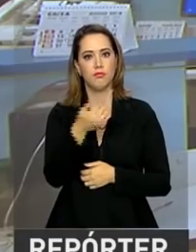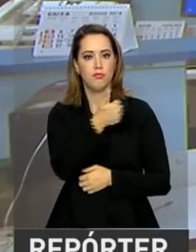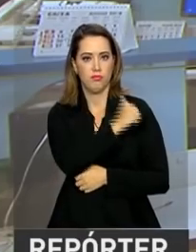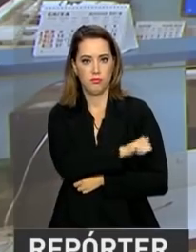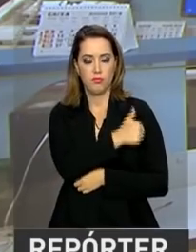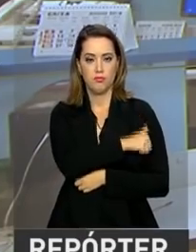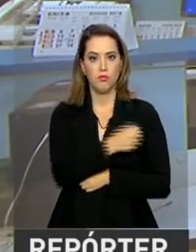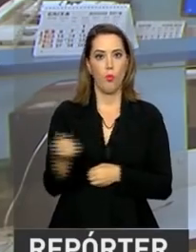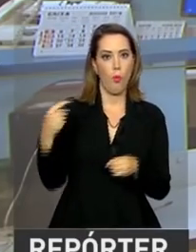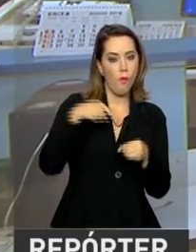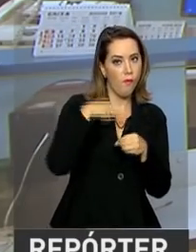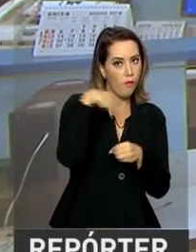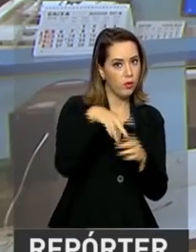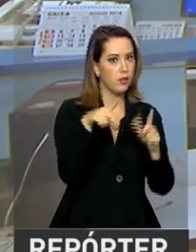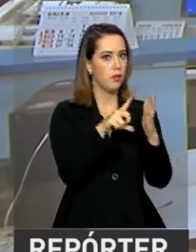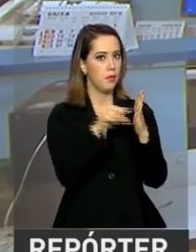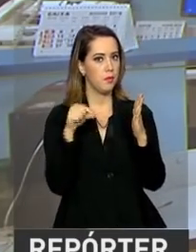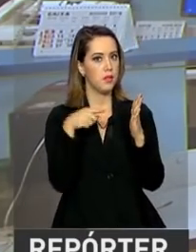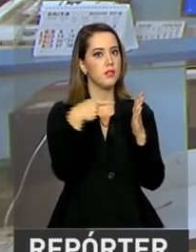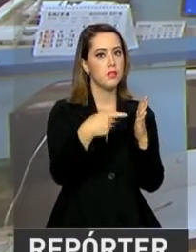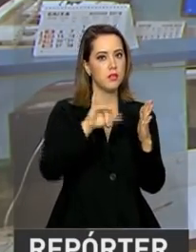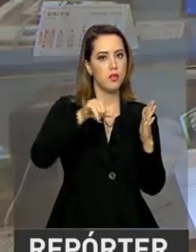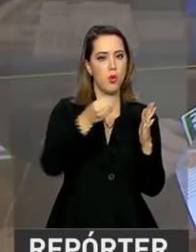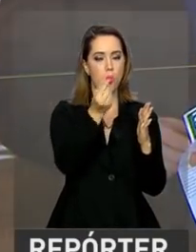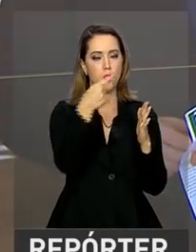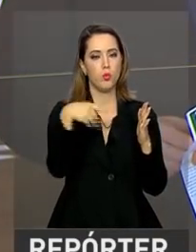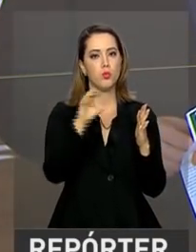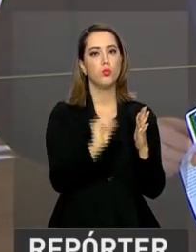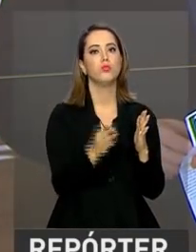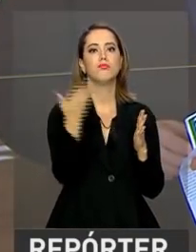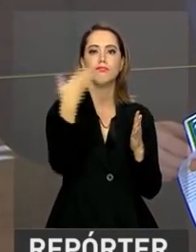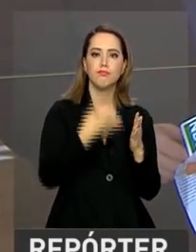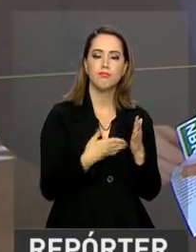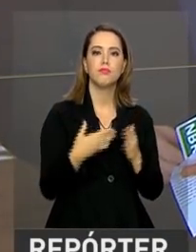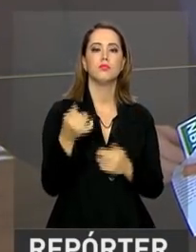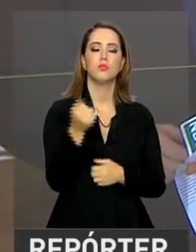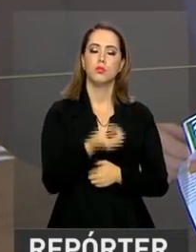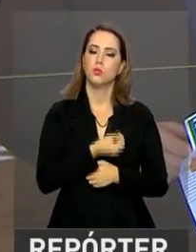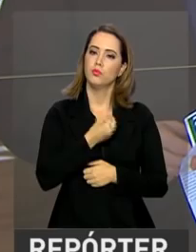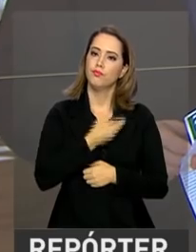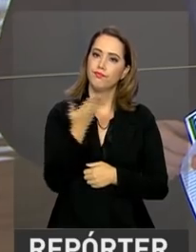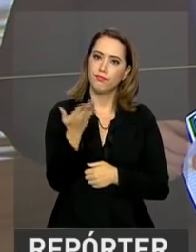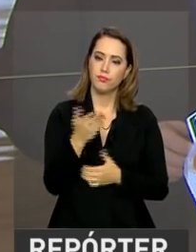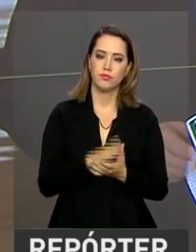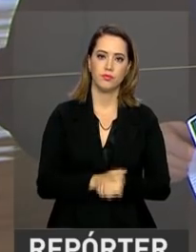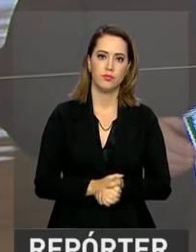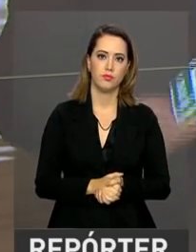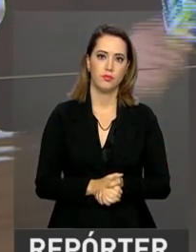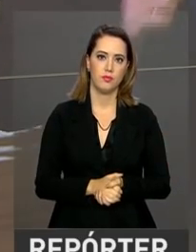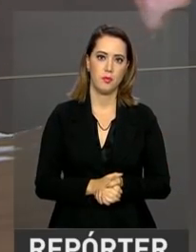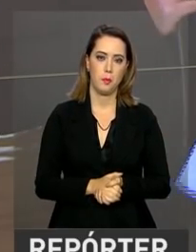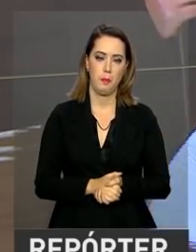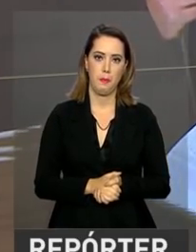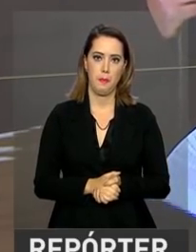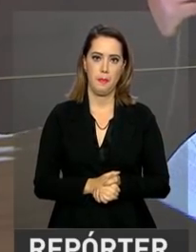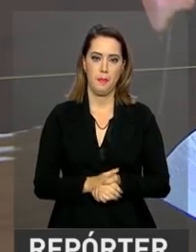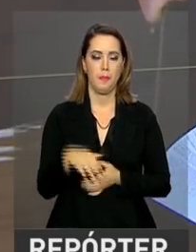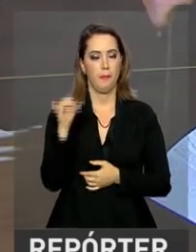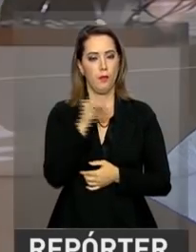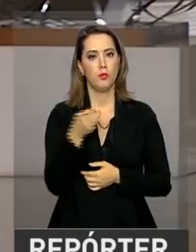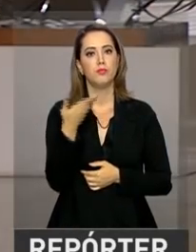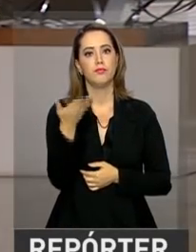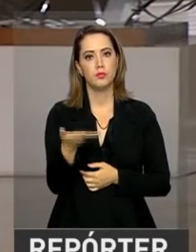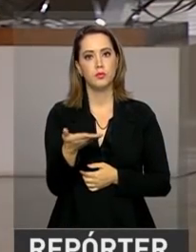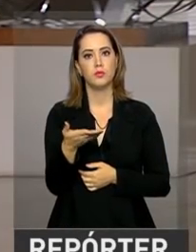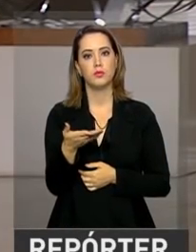Rio de Janeiro. A gente volta aqui para Brasília. João Pedro Neto traz as informações ao vivo do Palácio do Planalto. Oi, João Pedro. Oi,